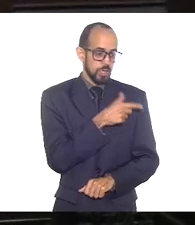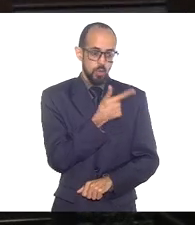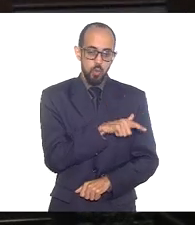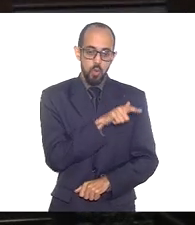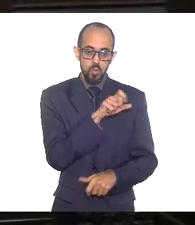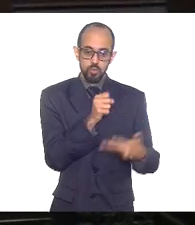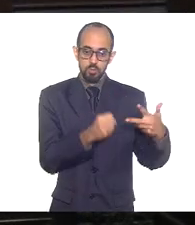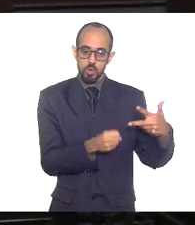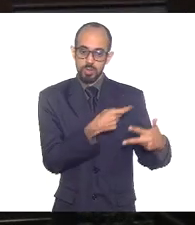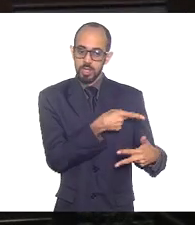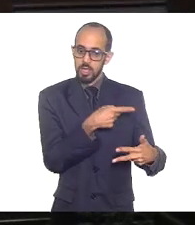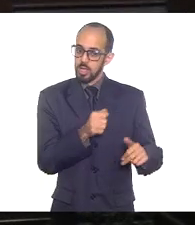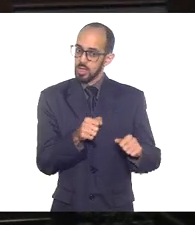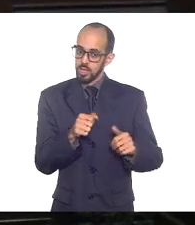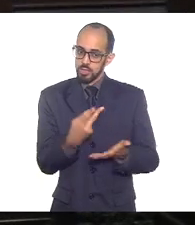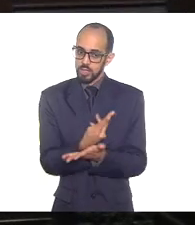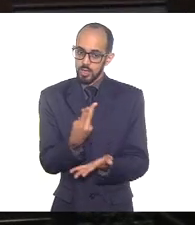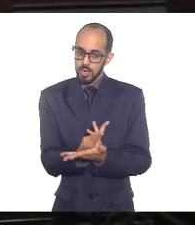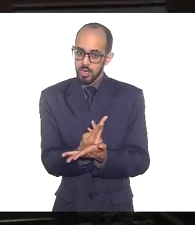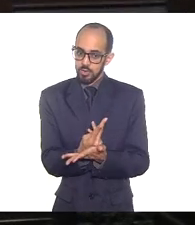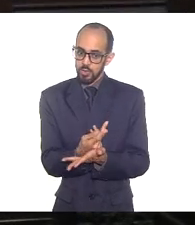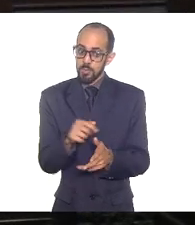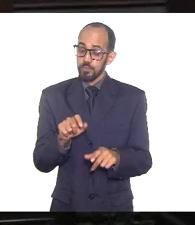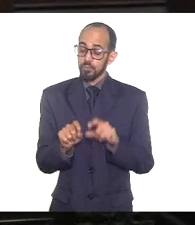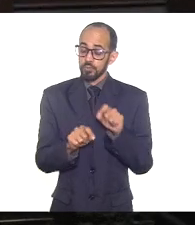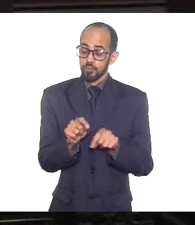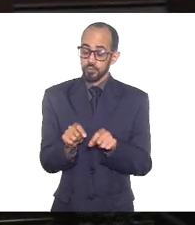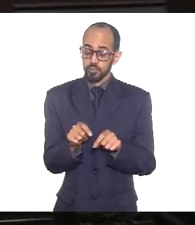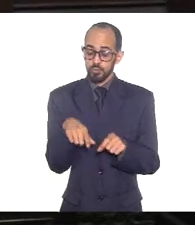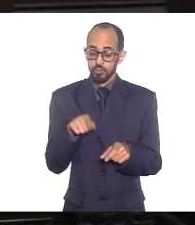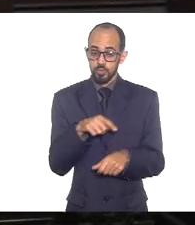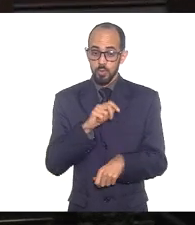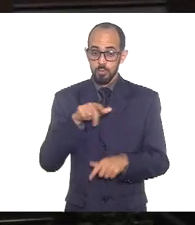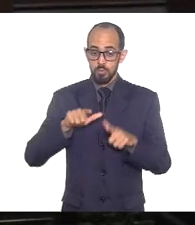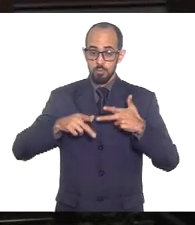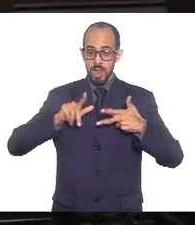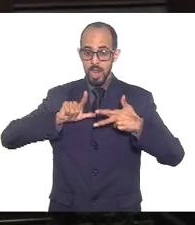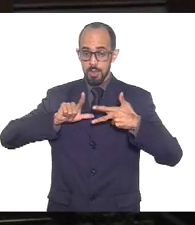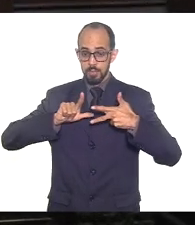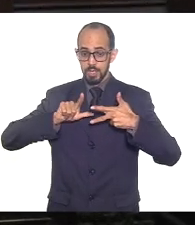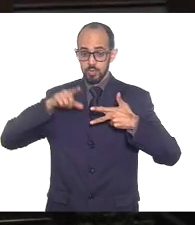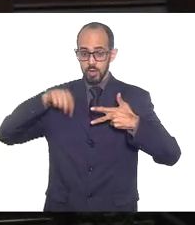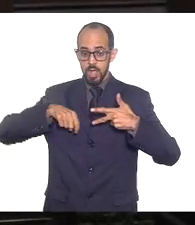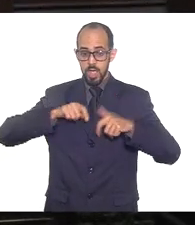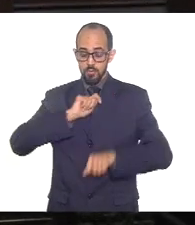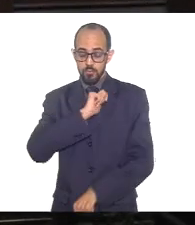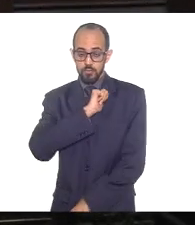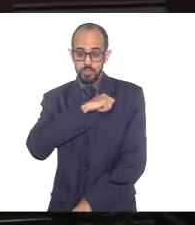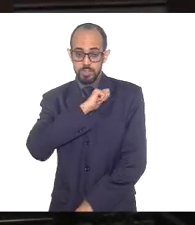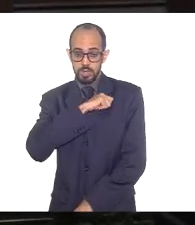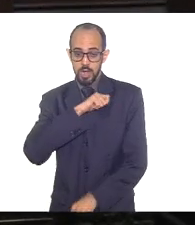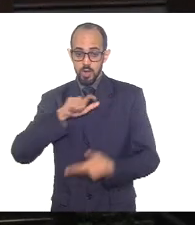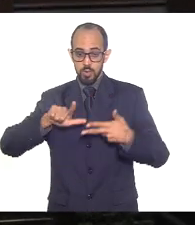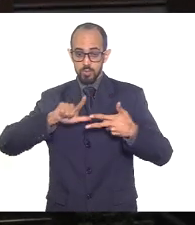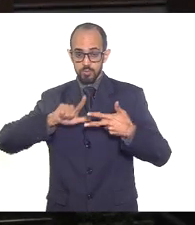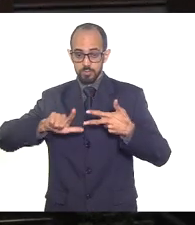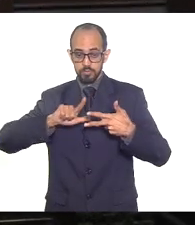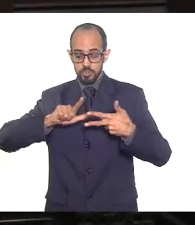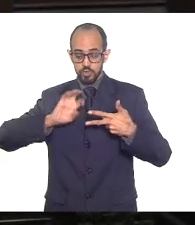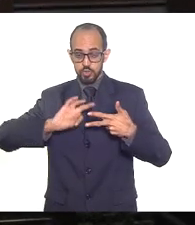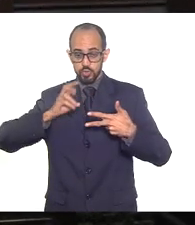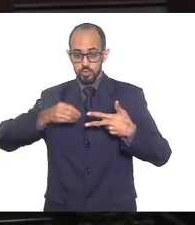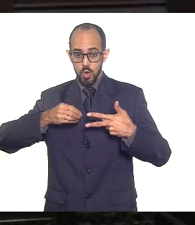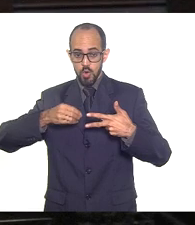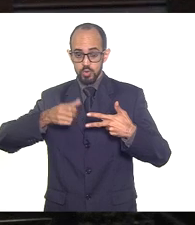e é sempre bom lembrar que o Parlamento ele é fiscal da atividade-fim do executivo mas ele é fiscal orçamentário de todos os